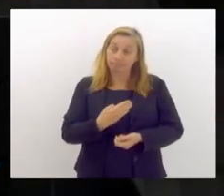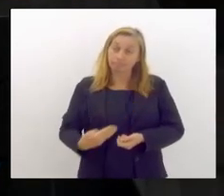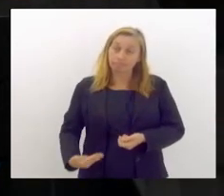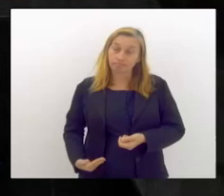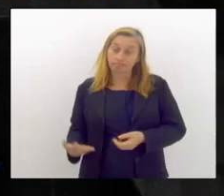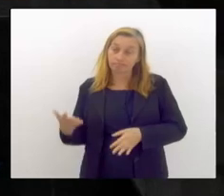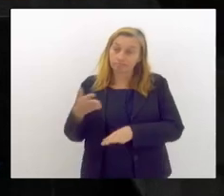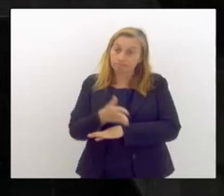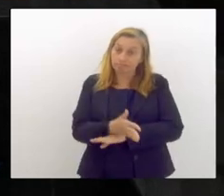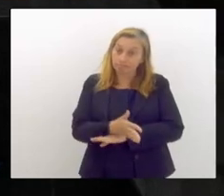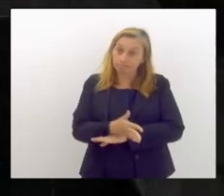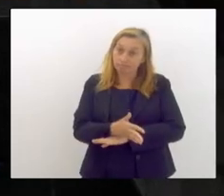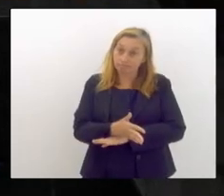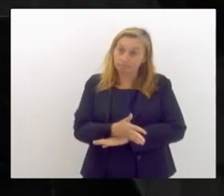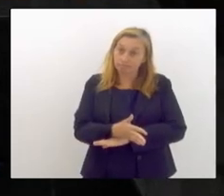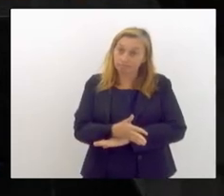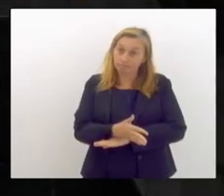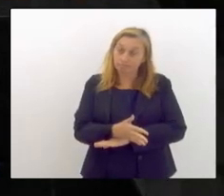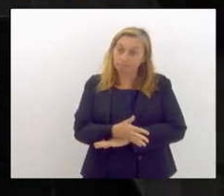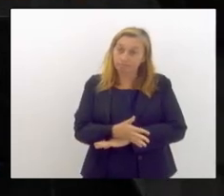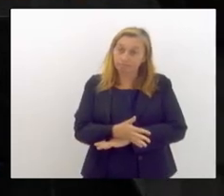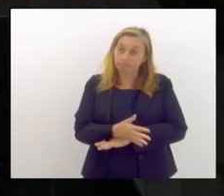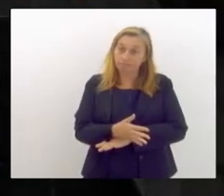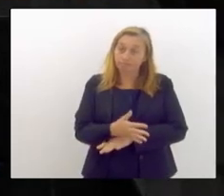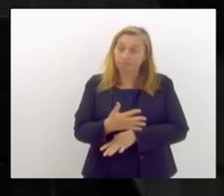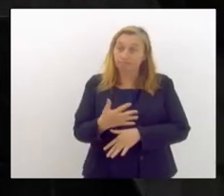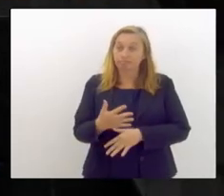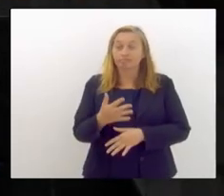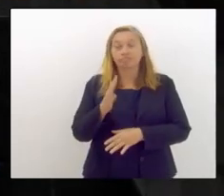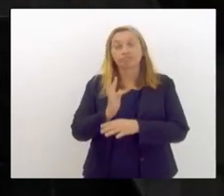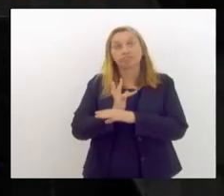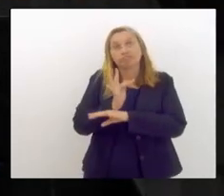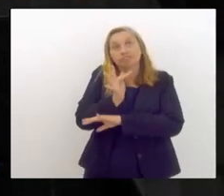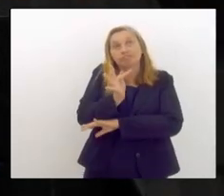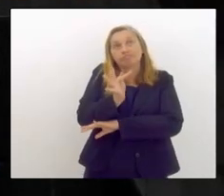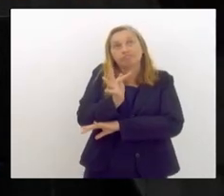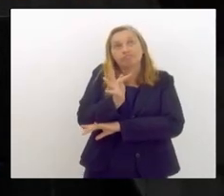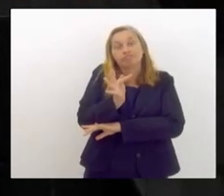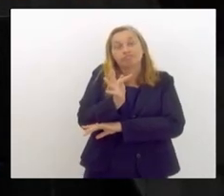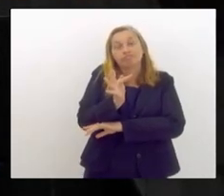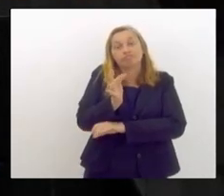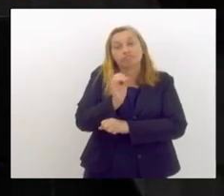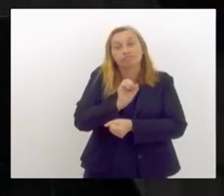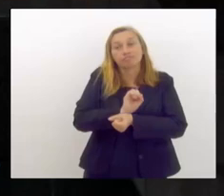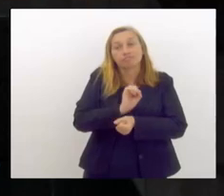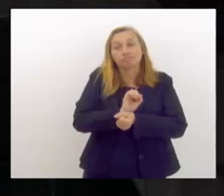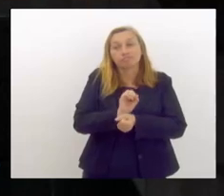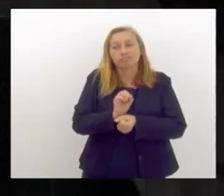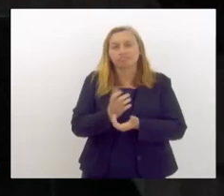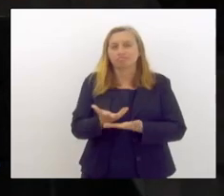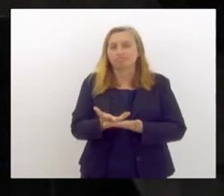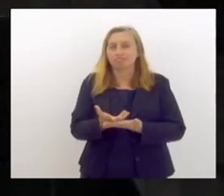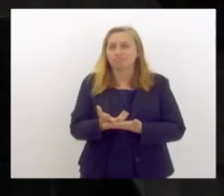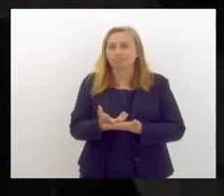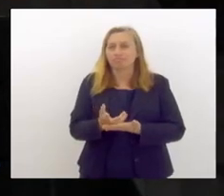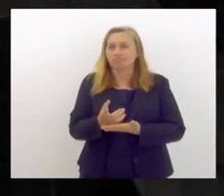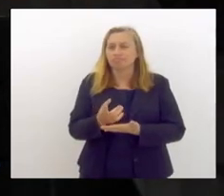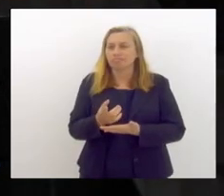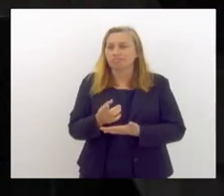entra, a gente se enche de esperança. Mal sentou na